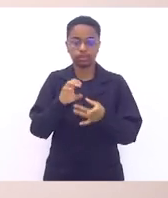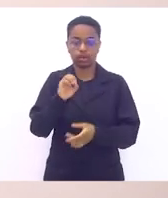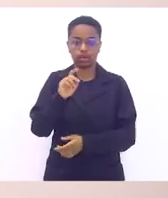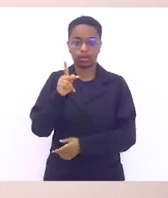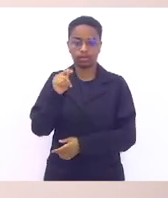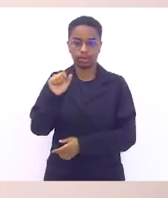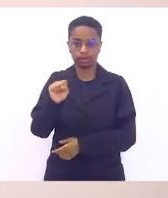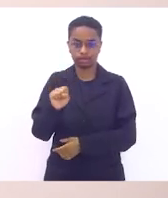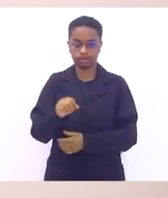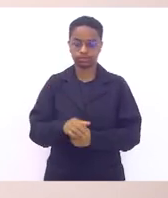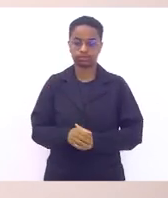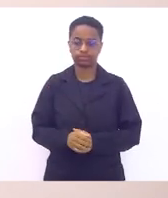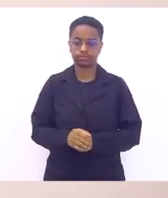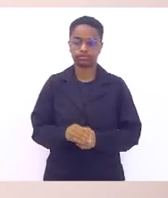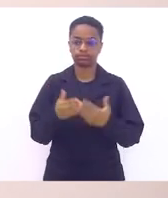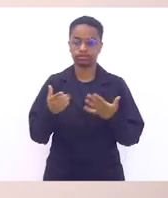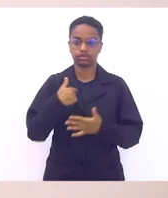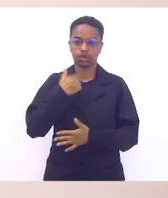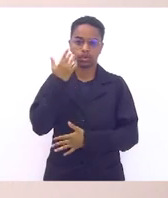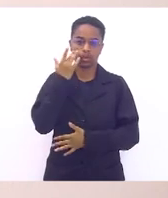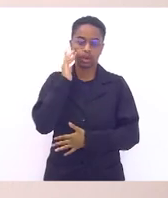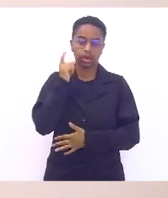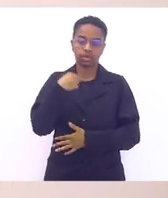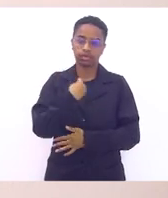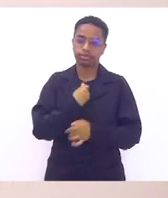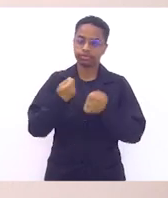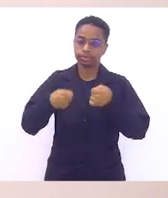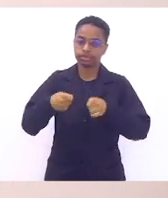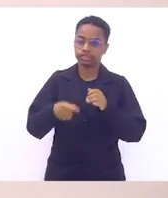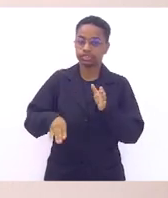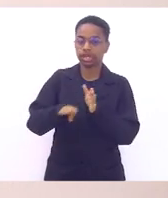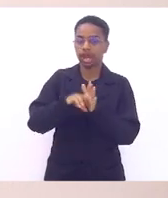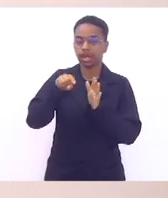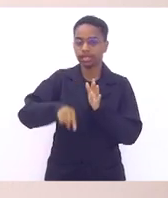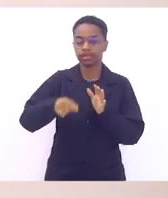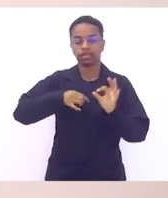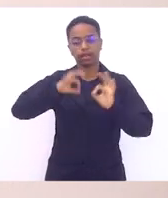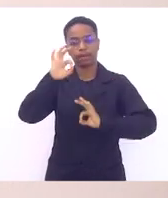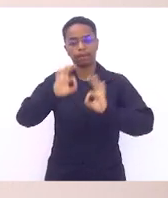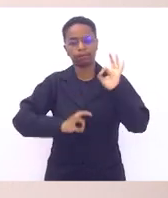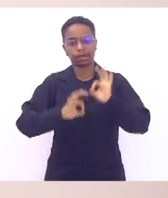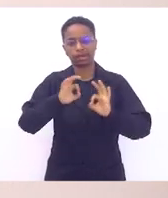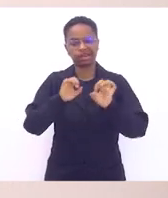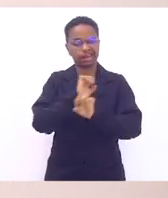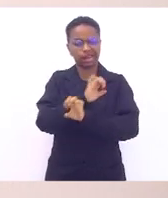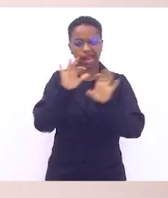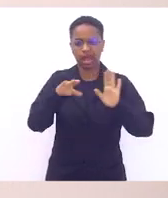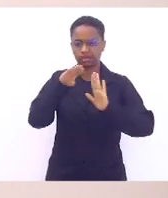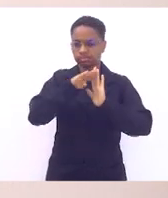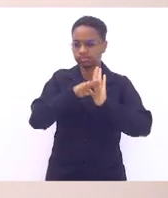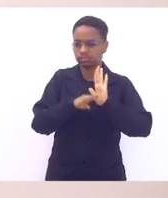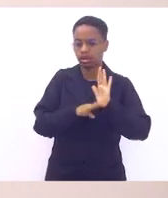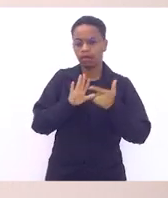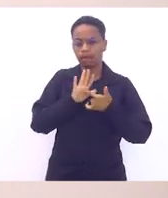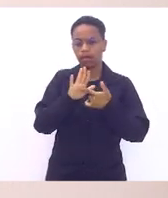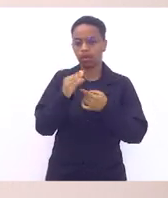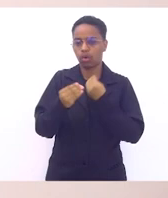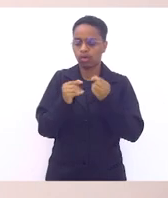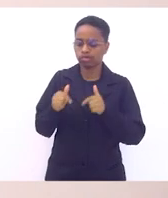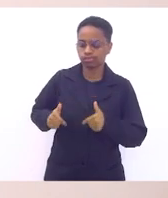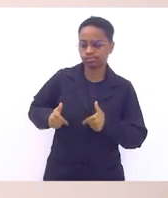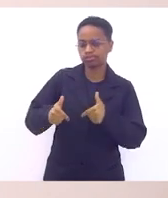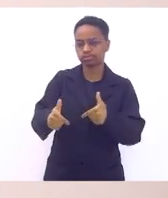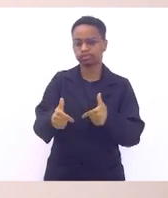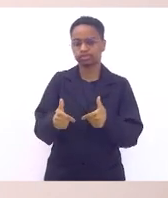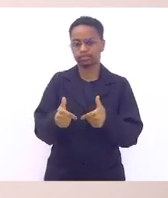Então, eu acho que a gente tem que chegar aqui na próxima reunião com um plano muito claro para criar uma força-tarefa para enfrentar